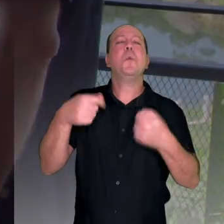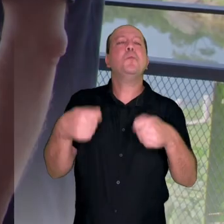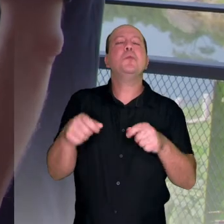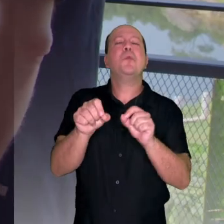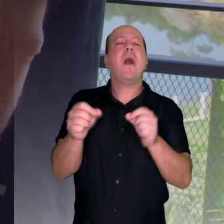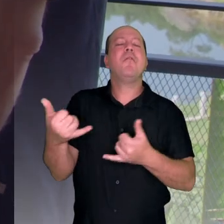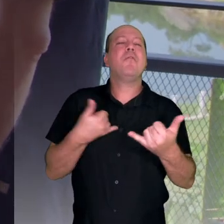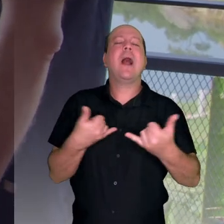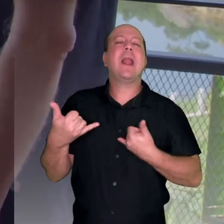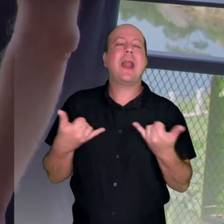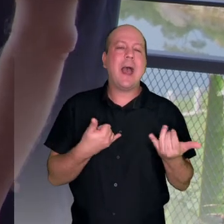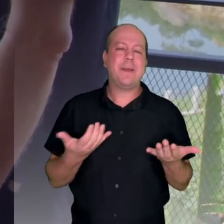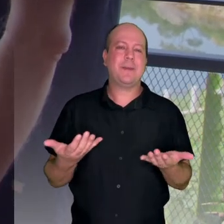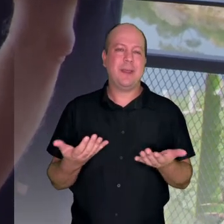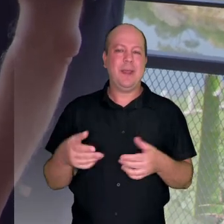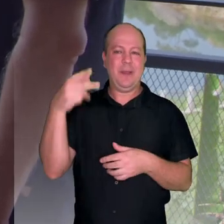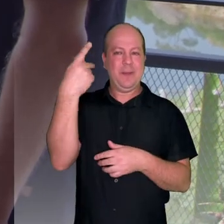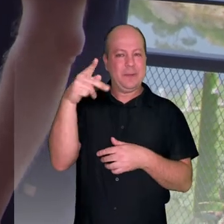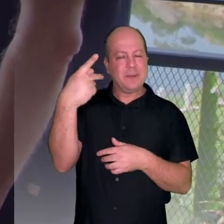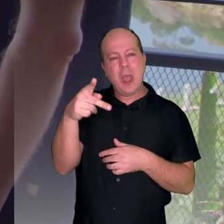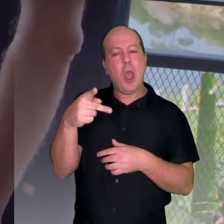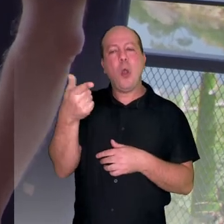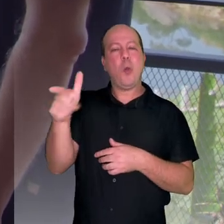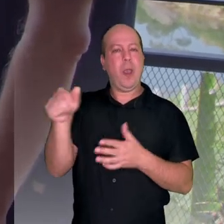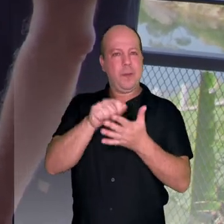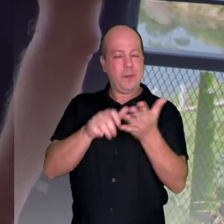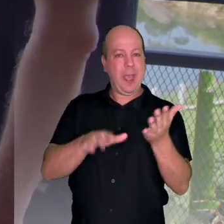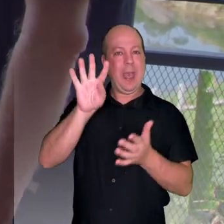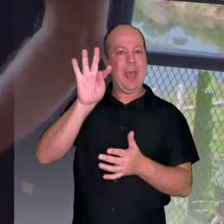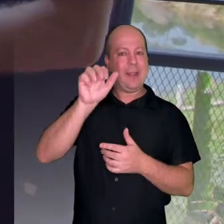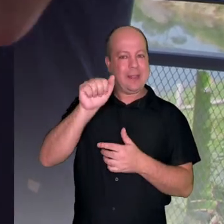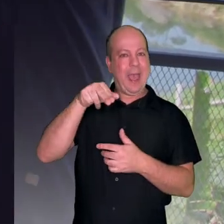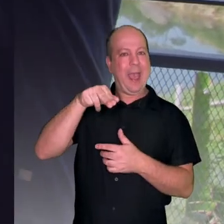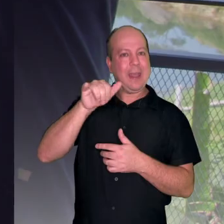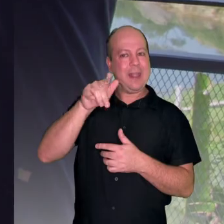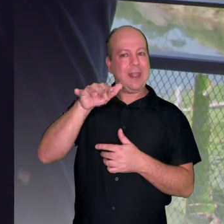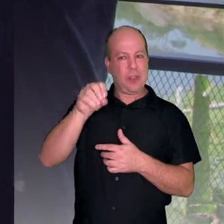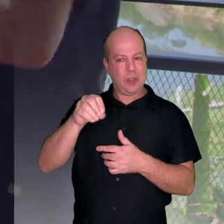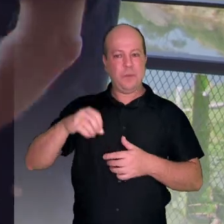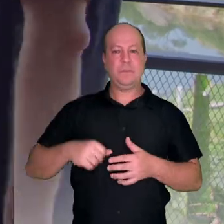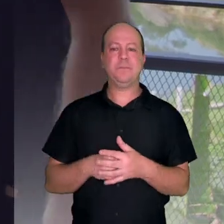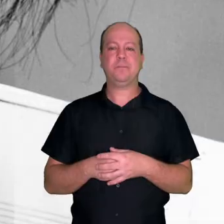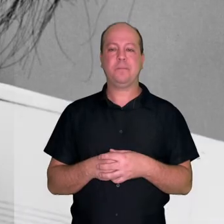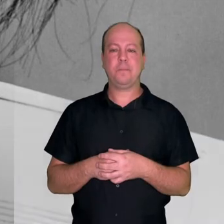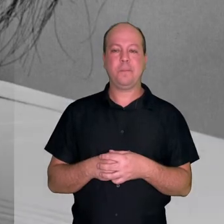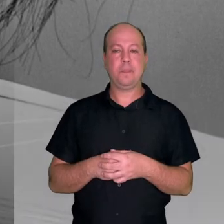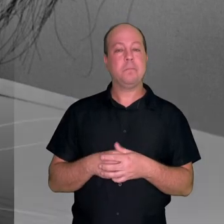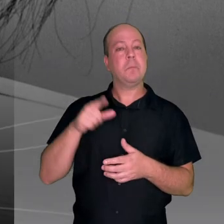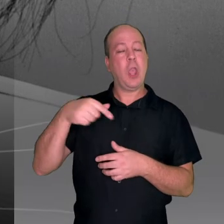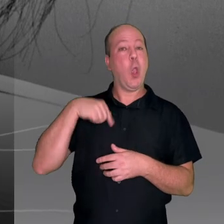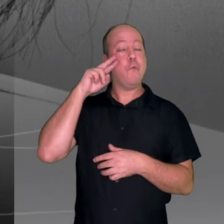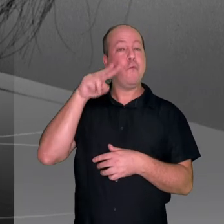E o que você poderia falar para a gente também um pouquinho sobre a peça do Takemitsu? Então, o Takemitsu é um compositor muito querido, eu